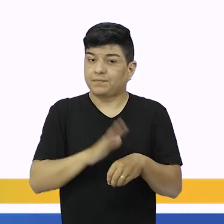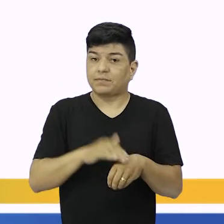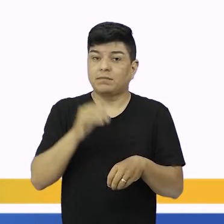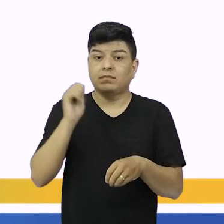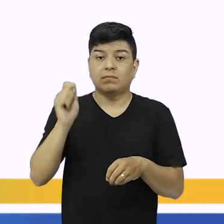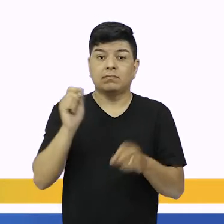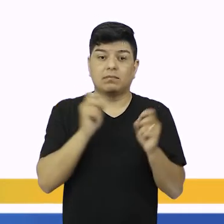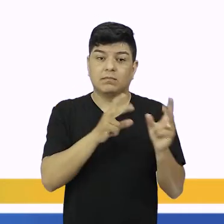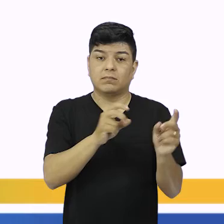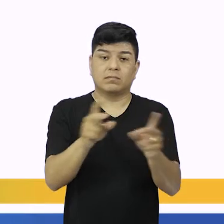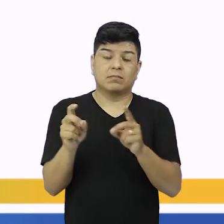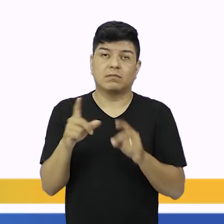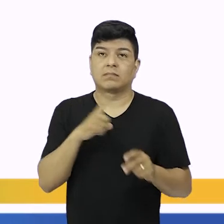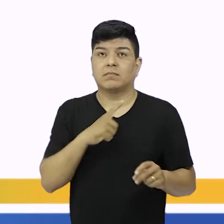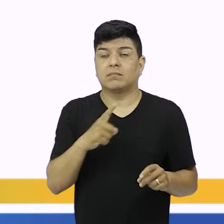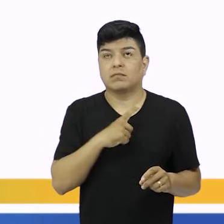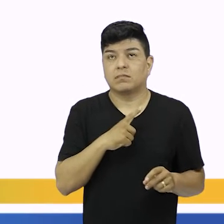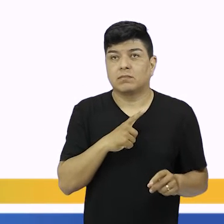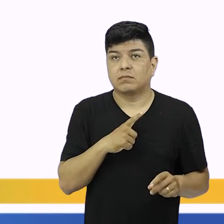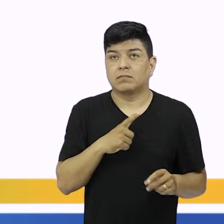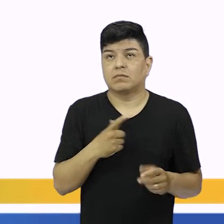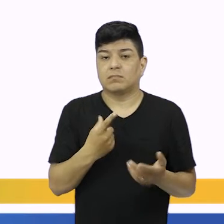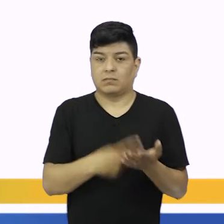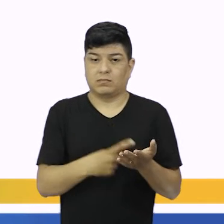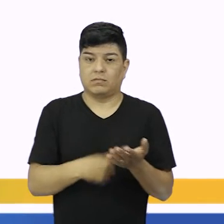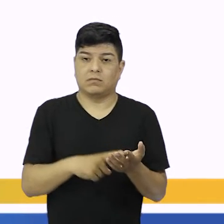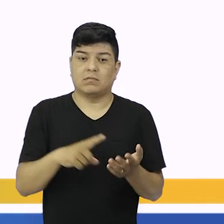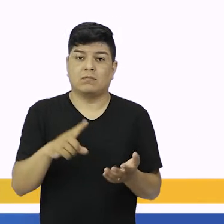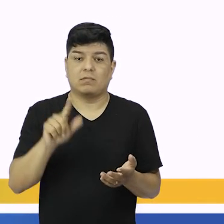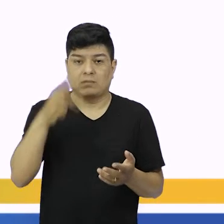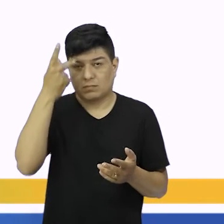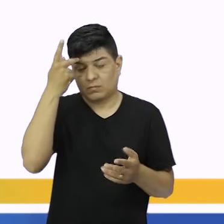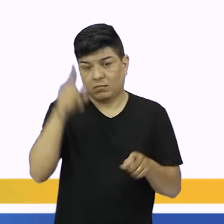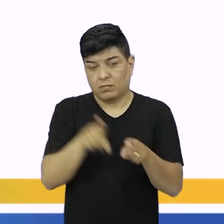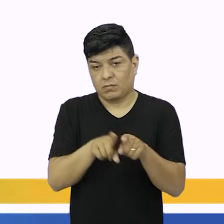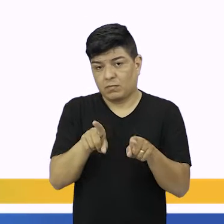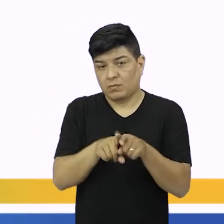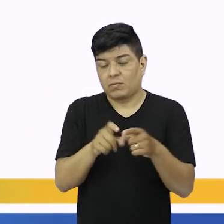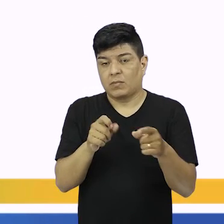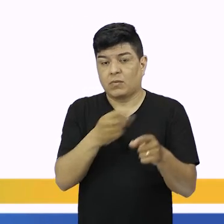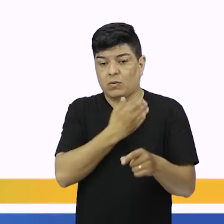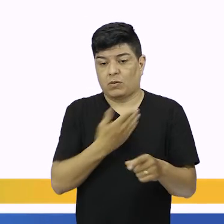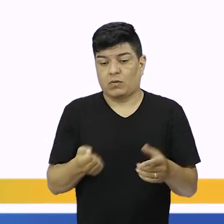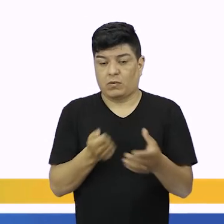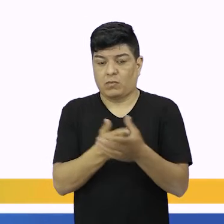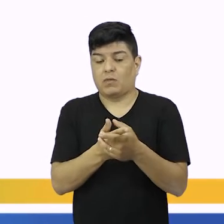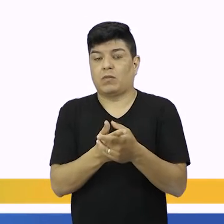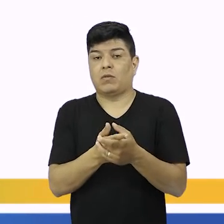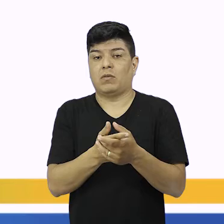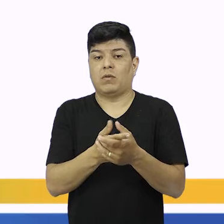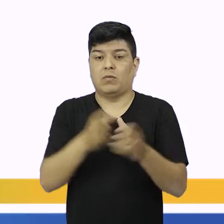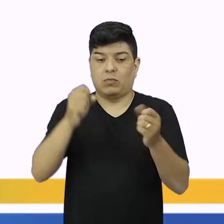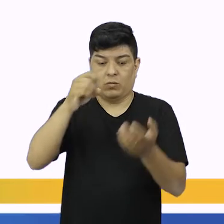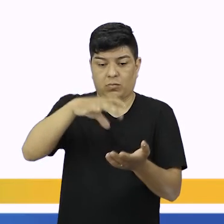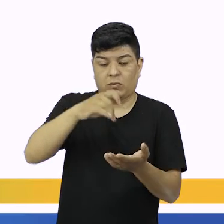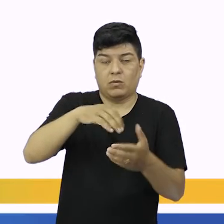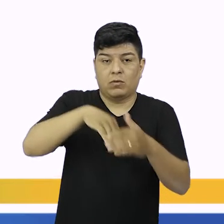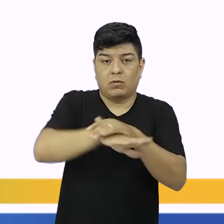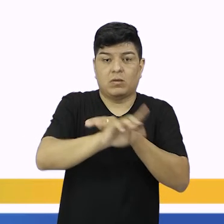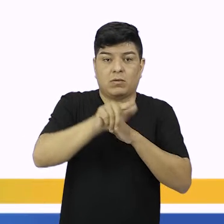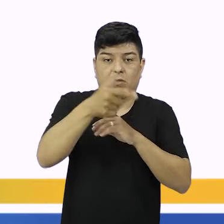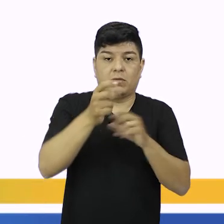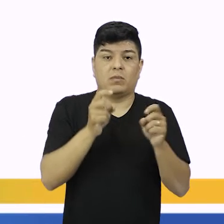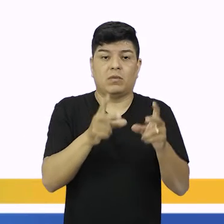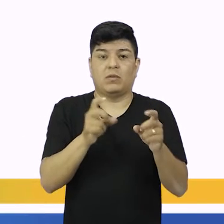do que a venda. Então, se tem um convênio em Taubaté, onde o governo agora ele vai comprar o excedente de café, guardar